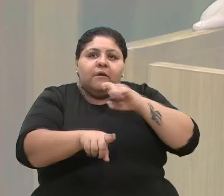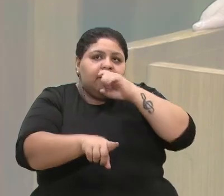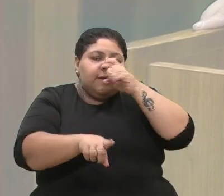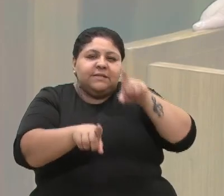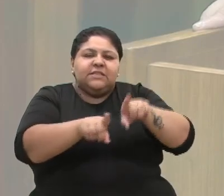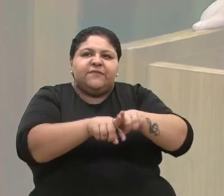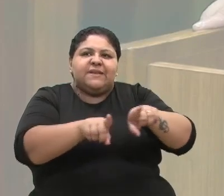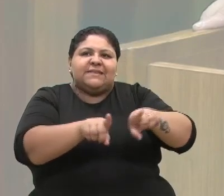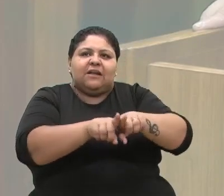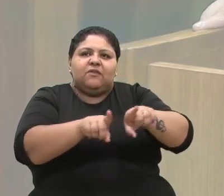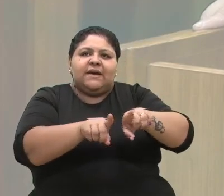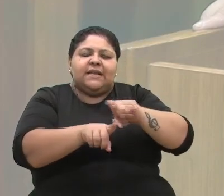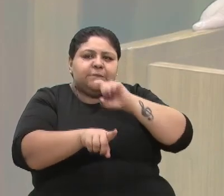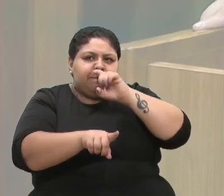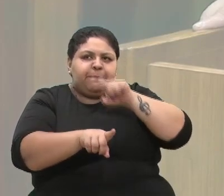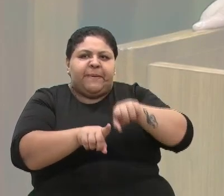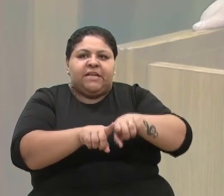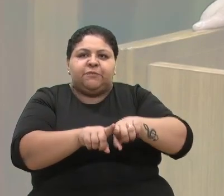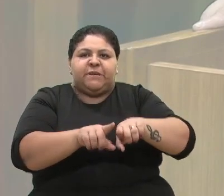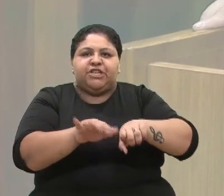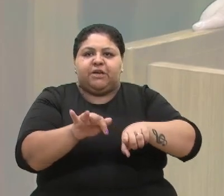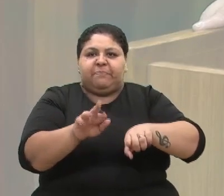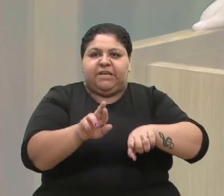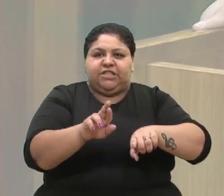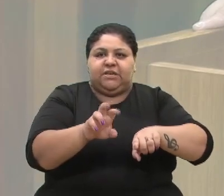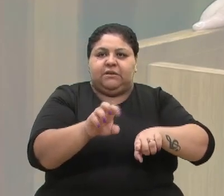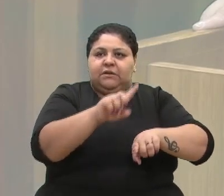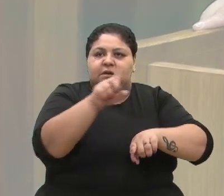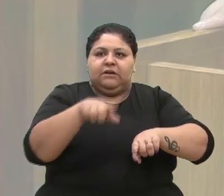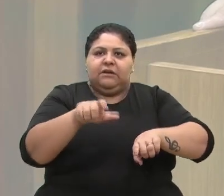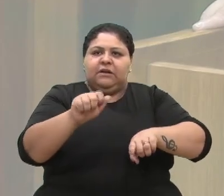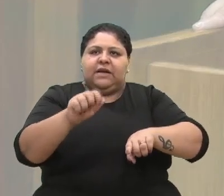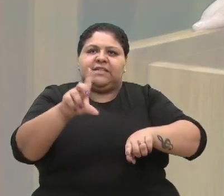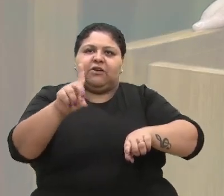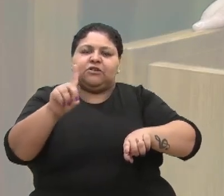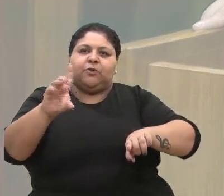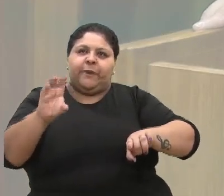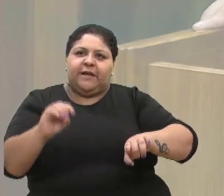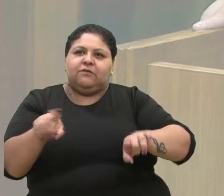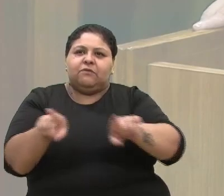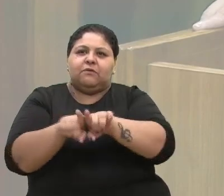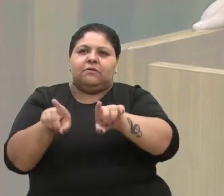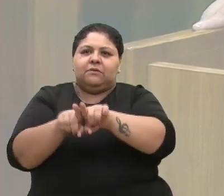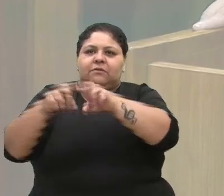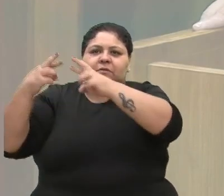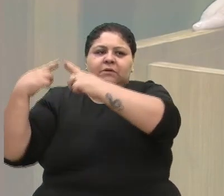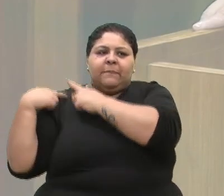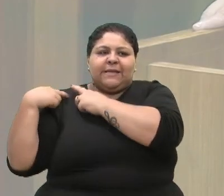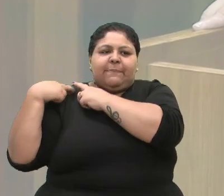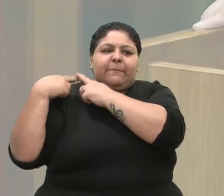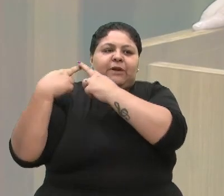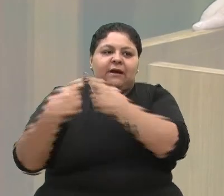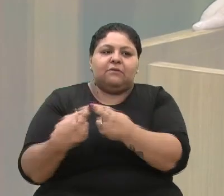Sul, para poder tapar os buracos, que também era responsabilidade do Dair.